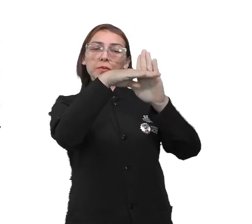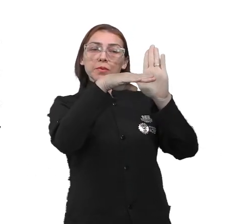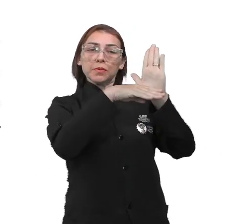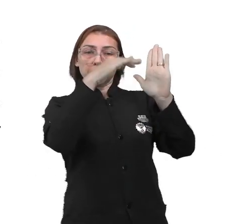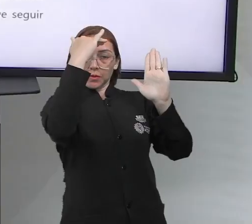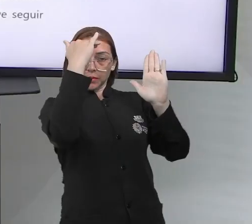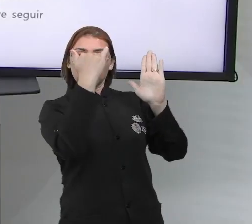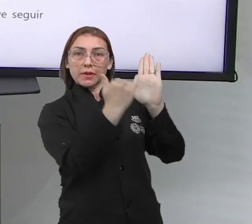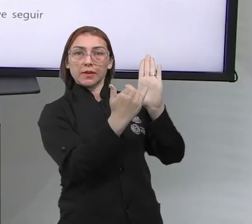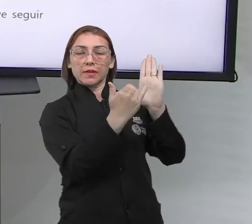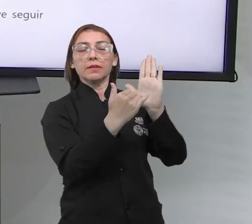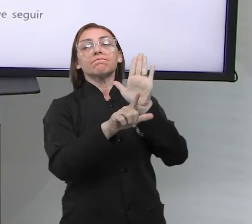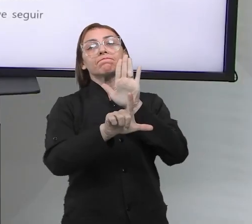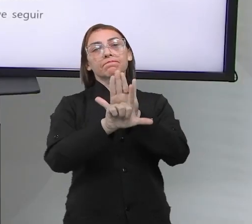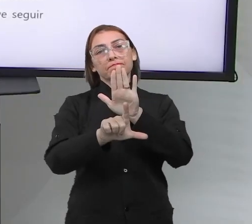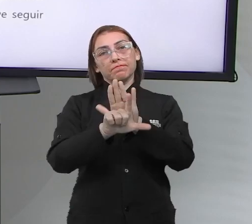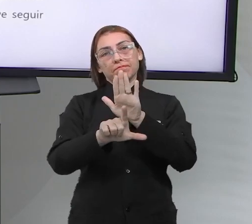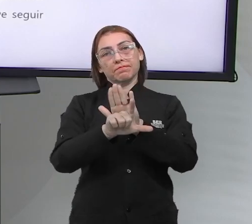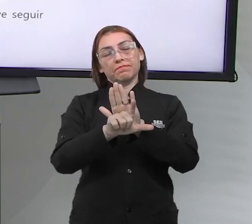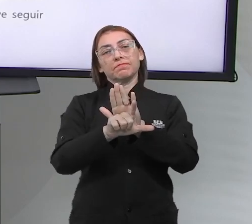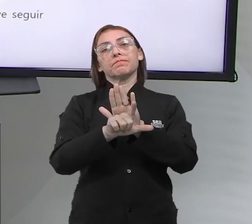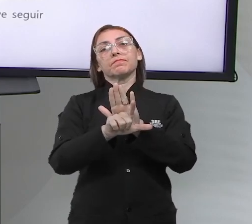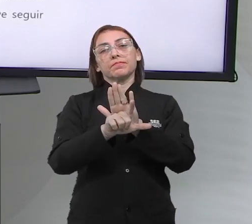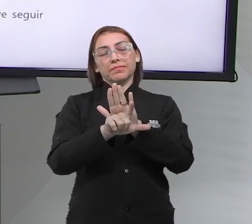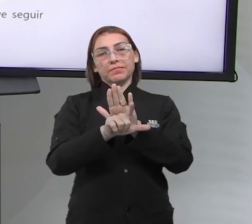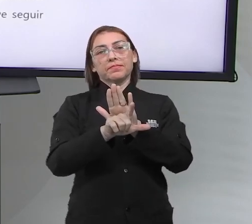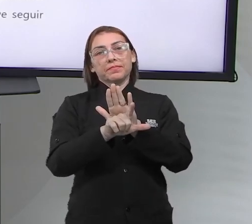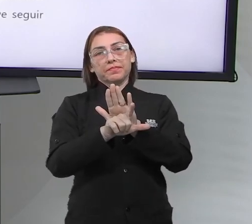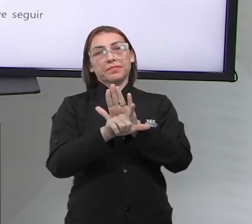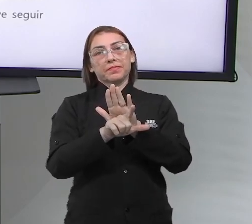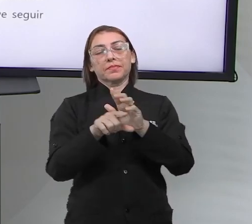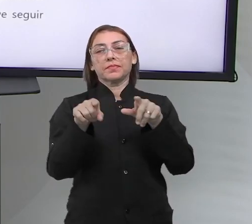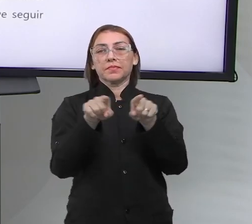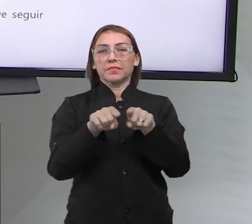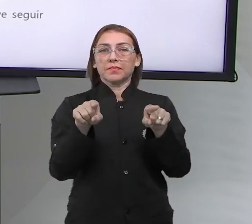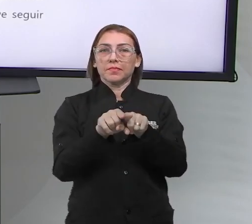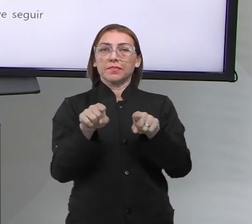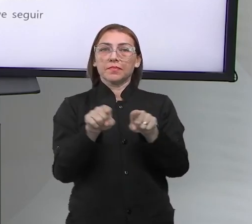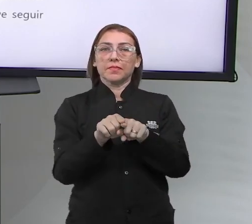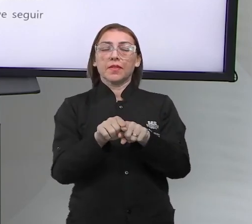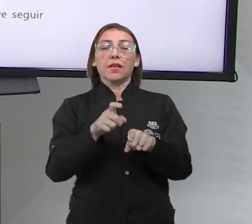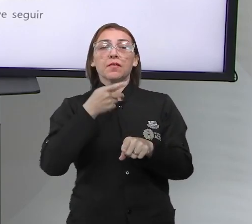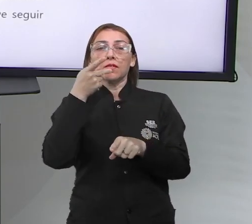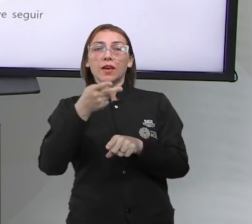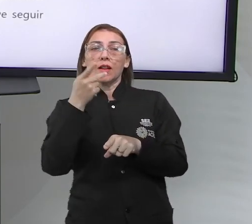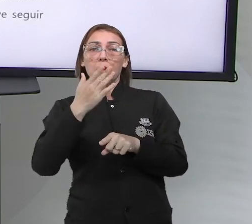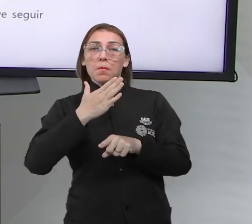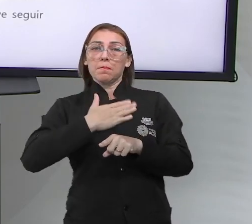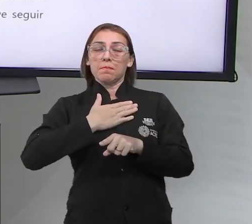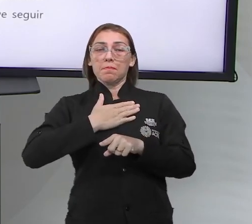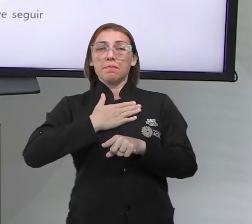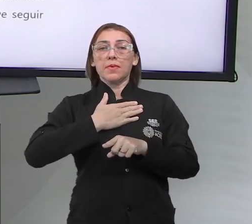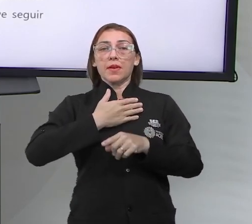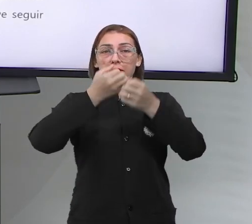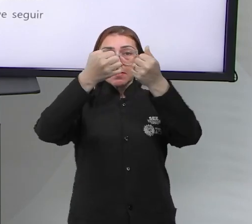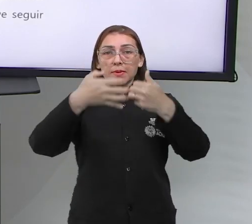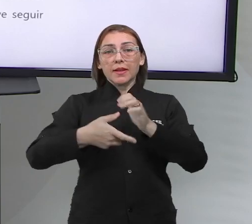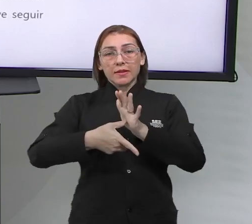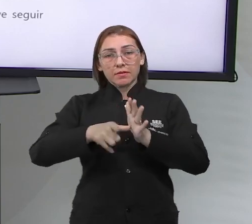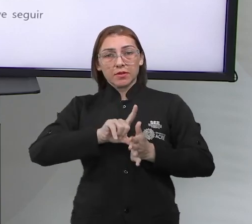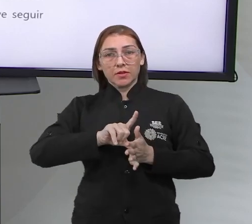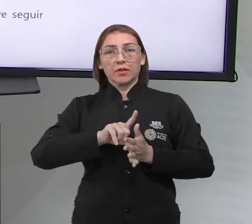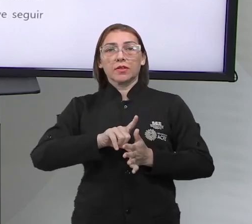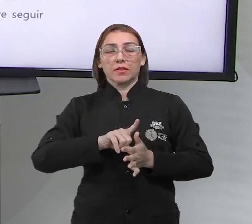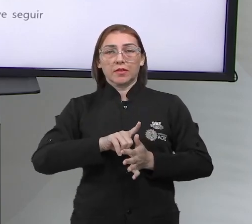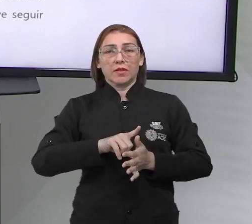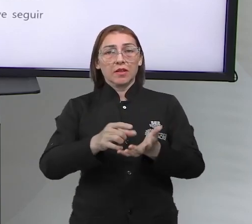normas estabelecidas, ou seja, esses princípios apenas reafirmam os meus comentários